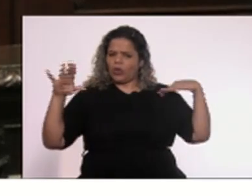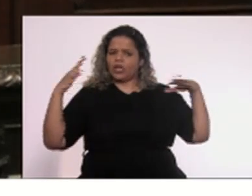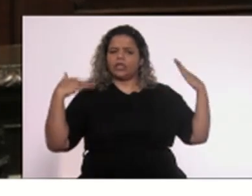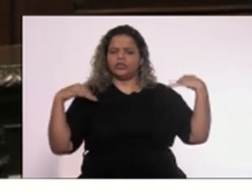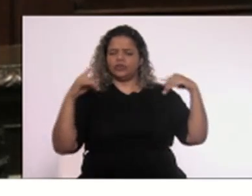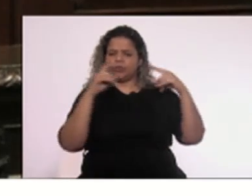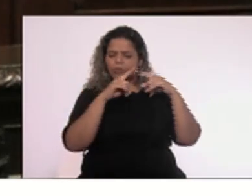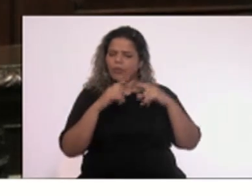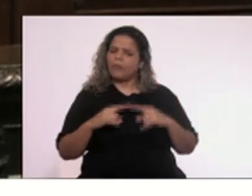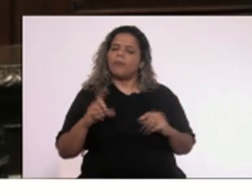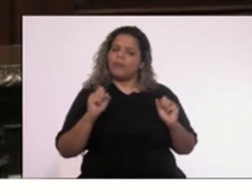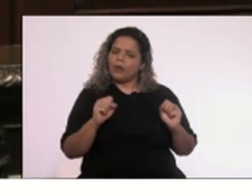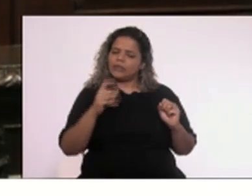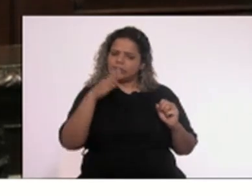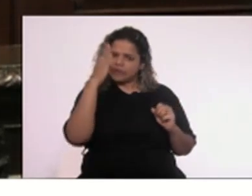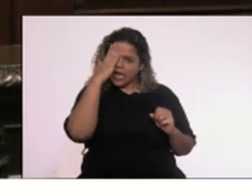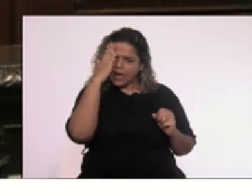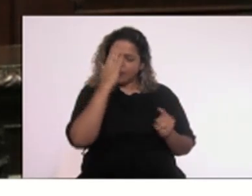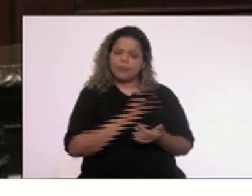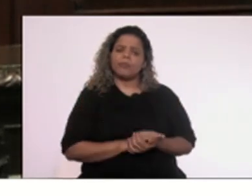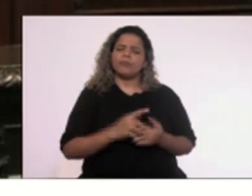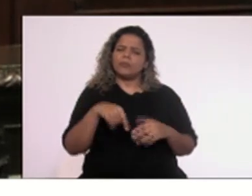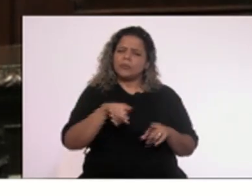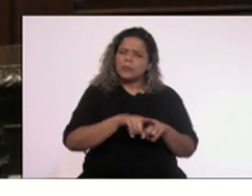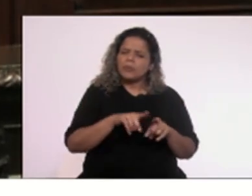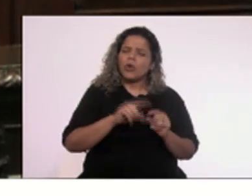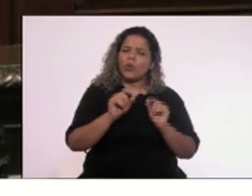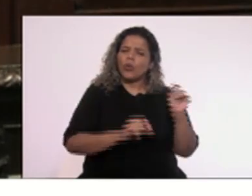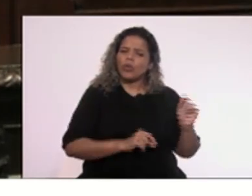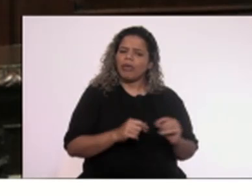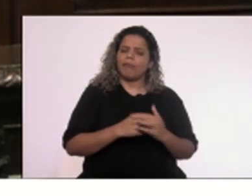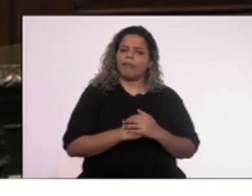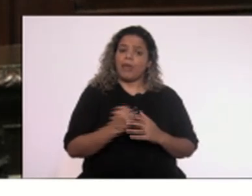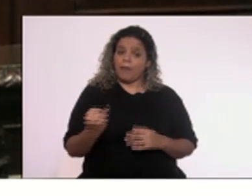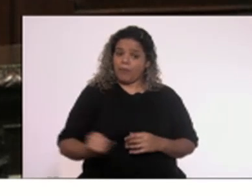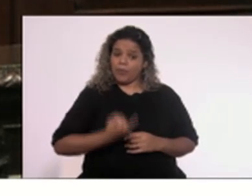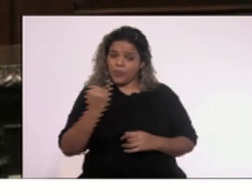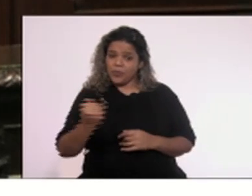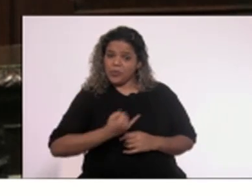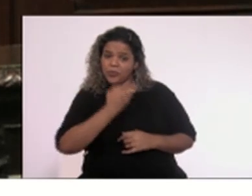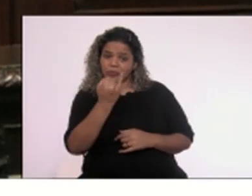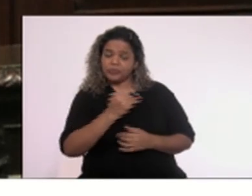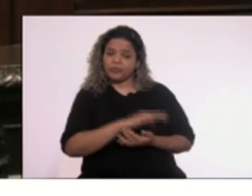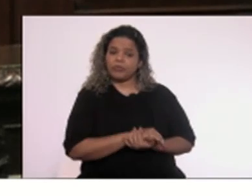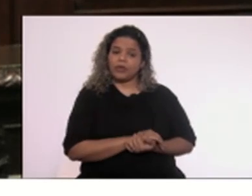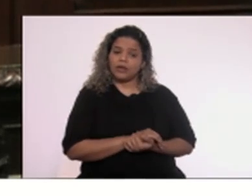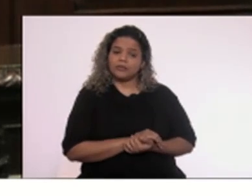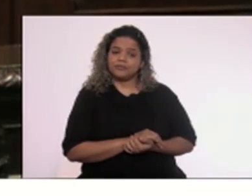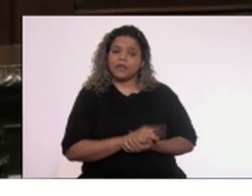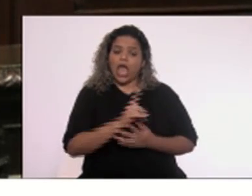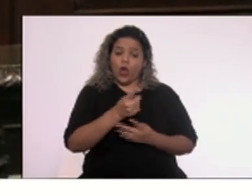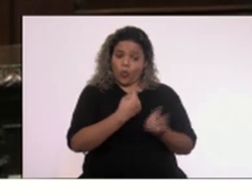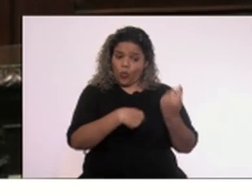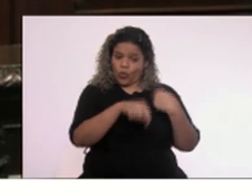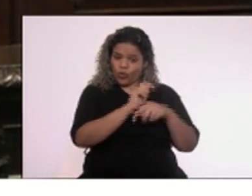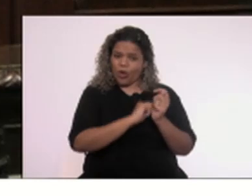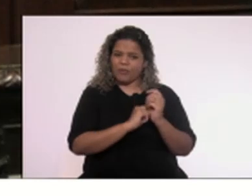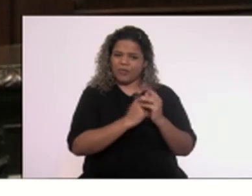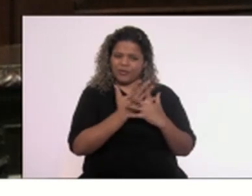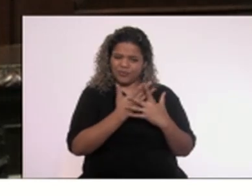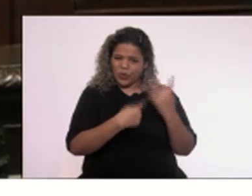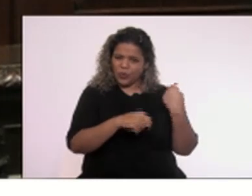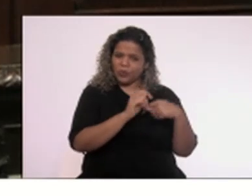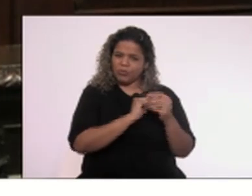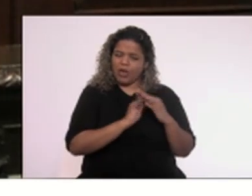ao turismo, como Vossa Excelência sabe, mas tem também uma dimensão muito importante, que é a dimensão econômica.